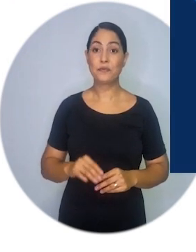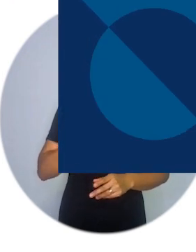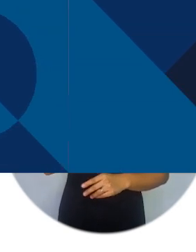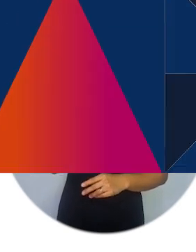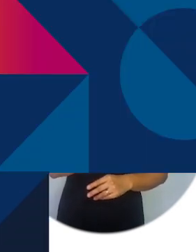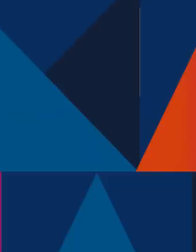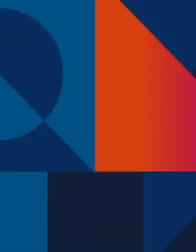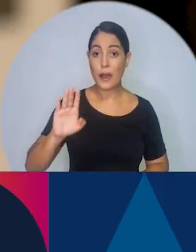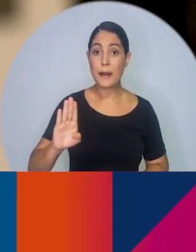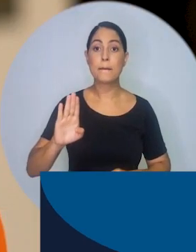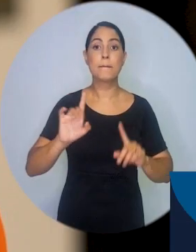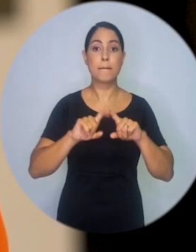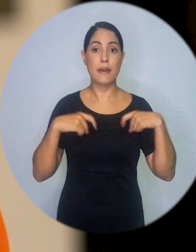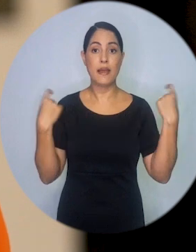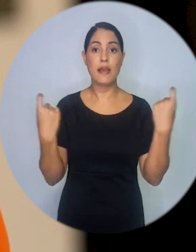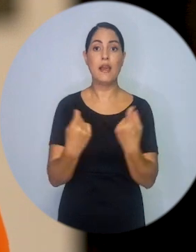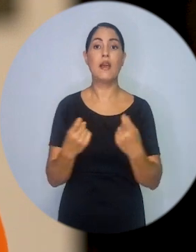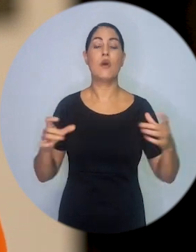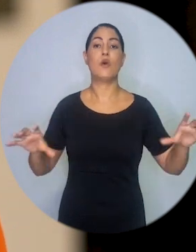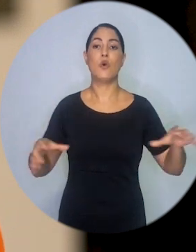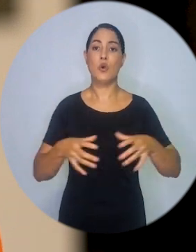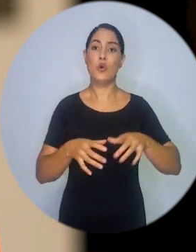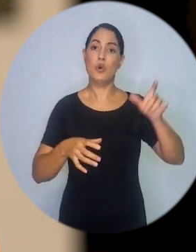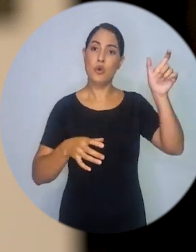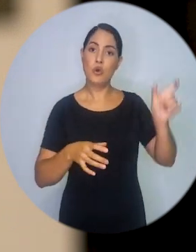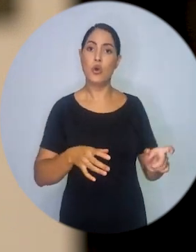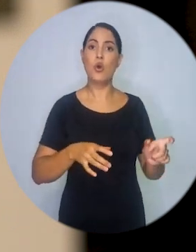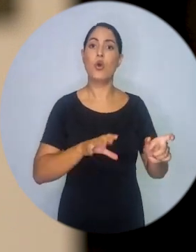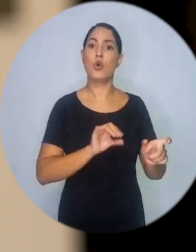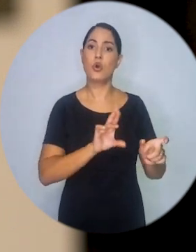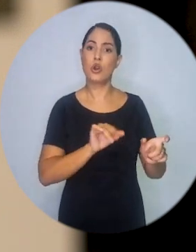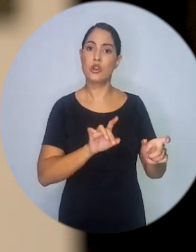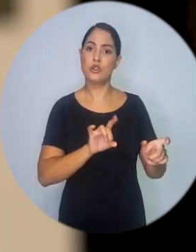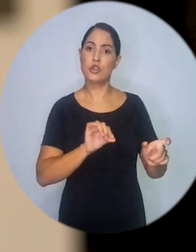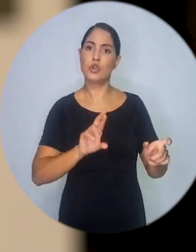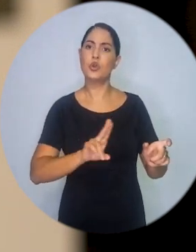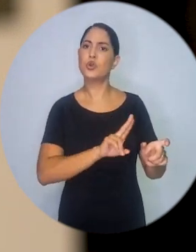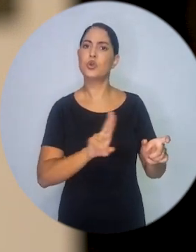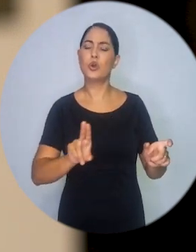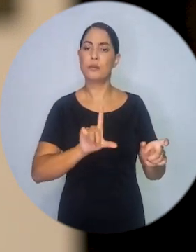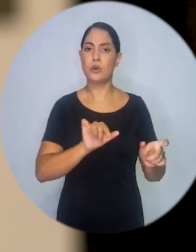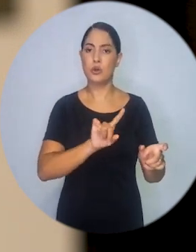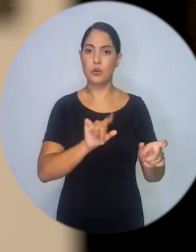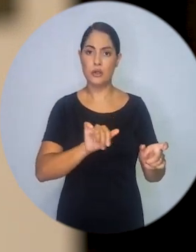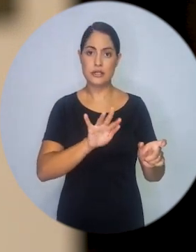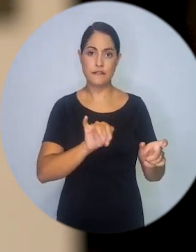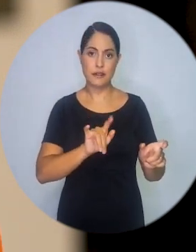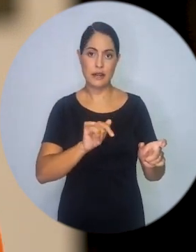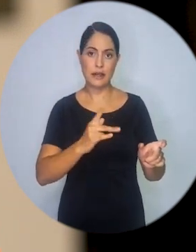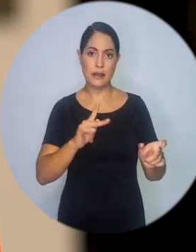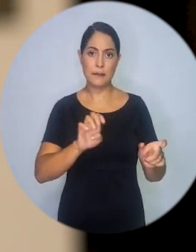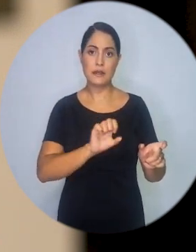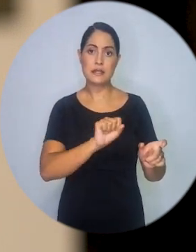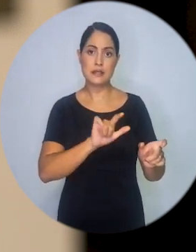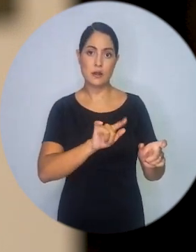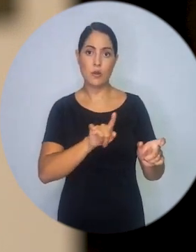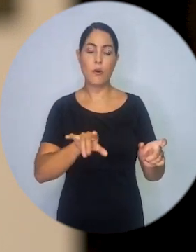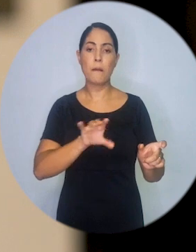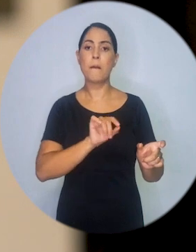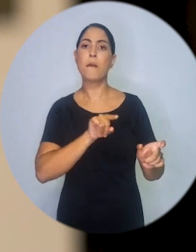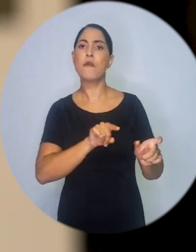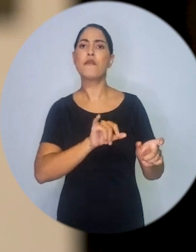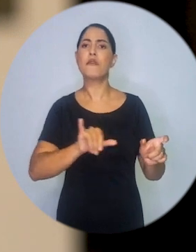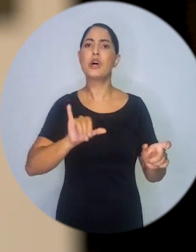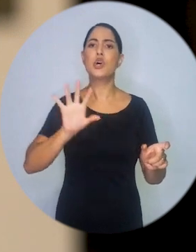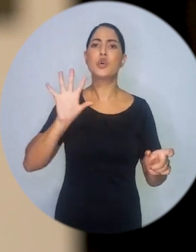dentro. A OAB Nacional se reuniu com o Corregedor Nacional de Justiça, Luiz Felipe Salomão, com o objetivo de